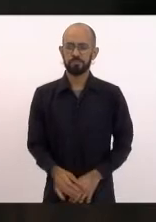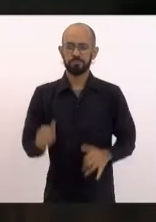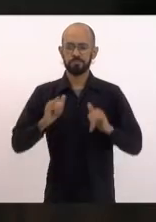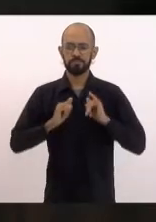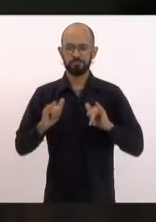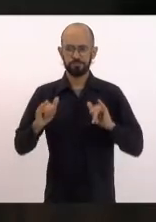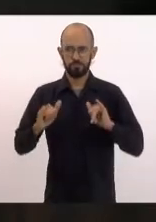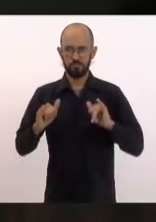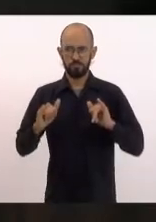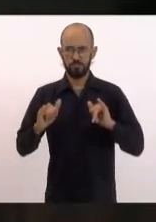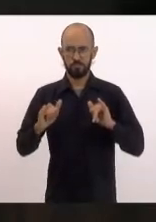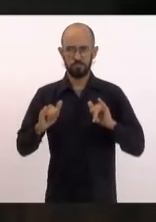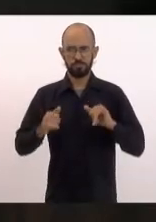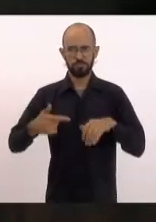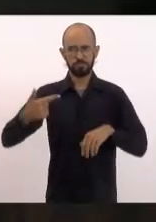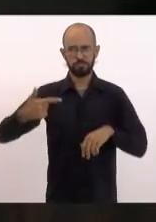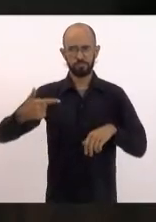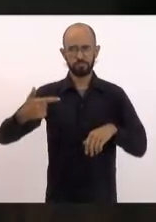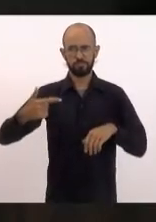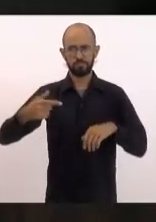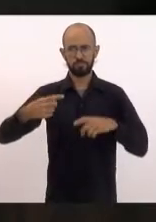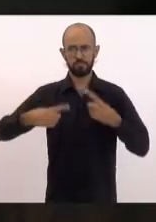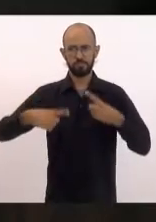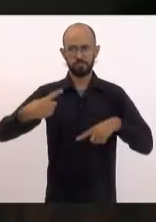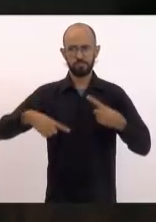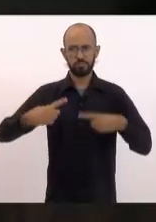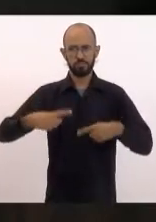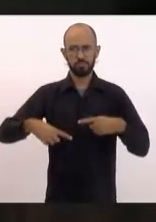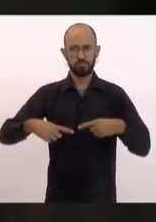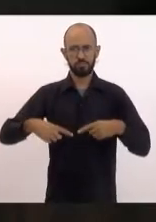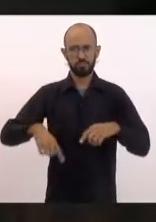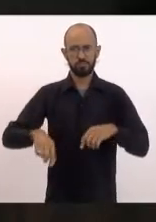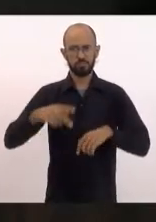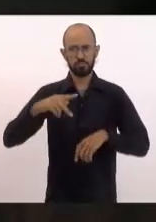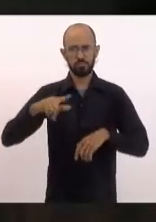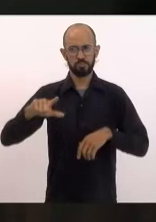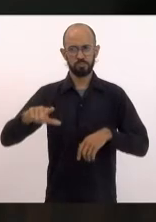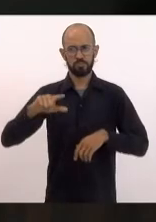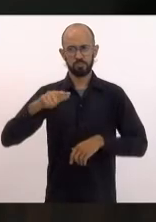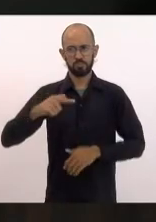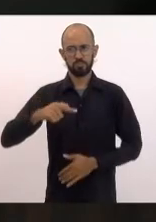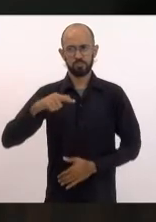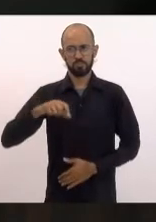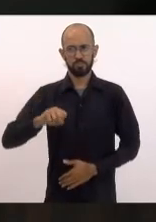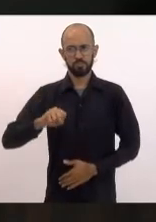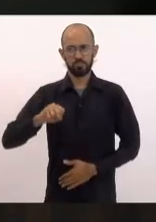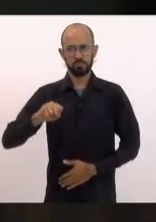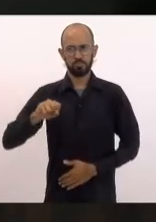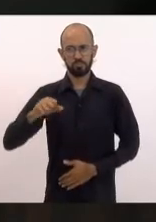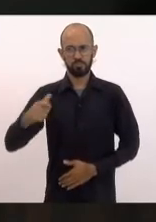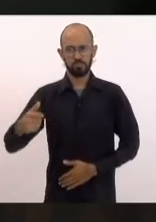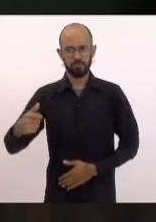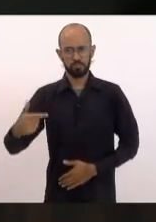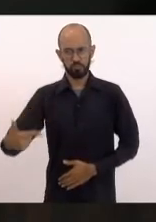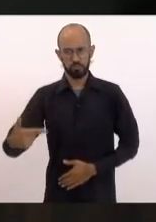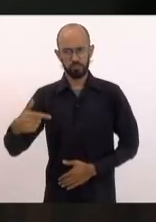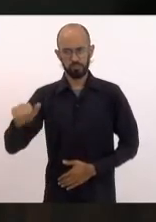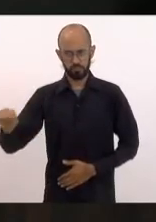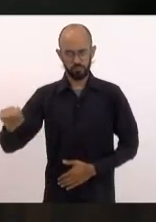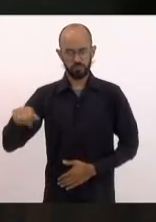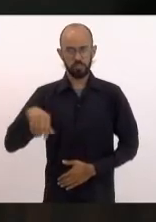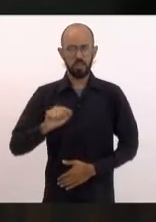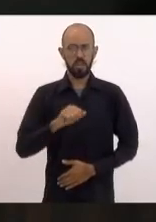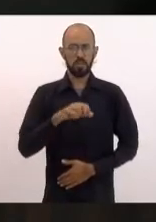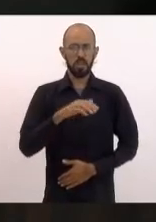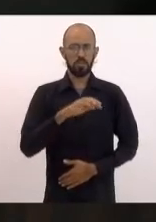Anuncio, em segunda discussão, redação do vencido, projeto de lei 782-A de 2019, de autoria da deputada Marta